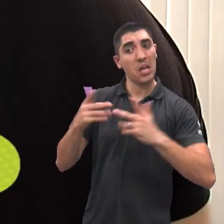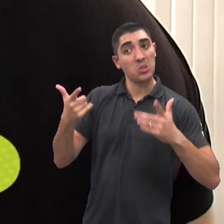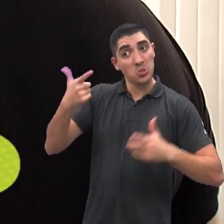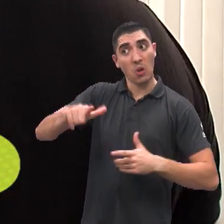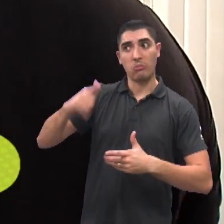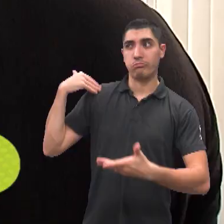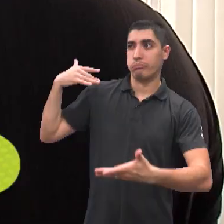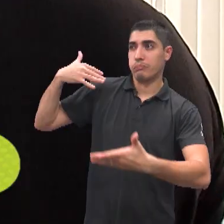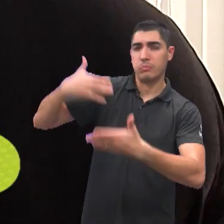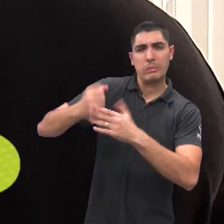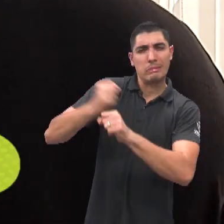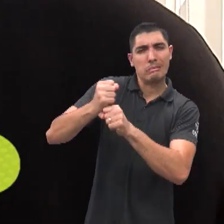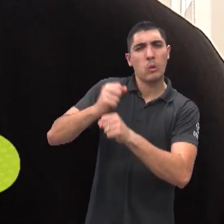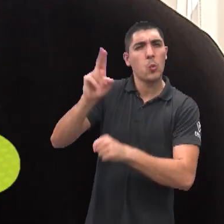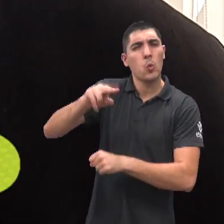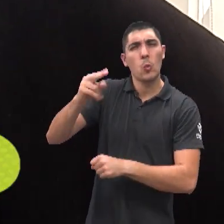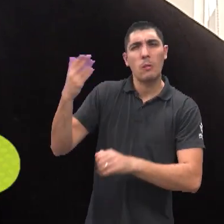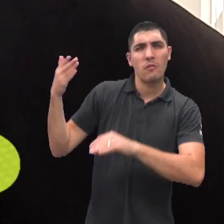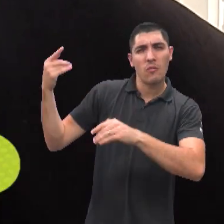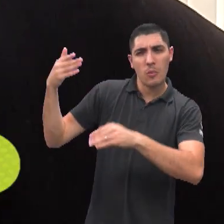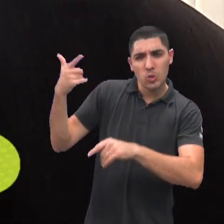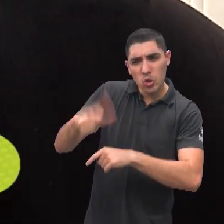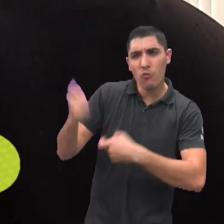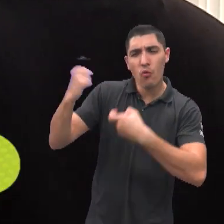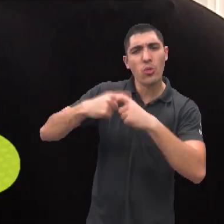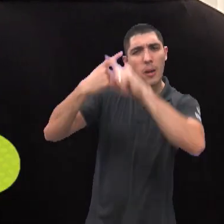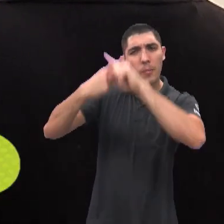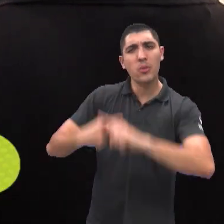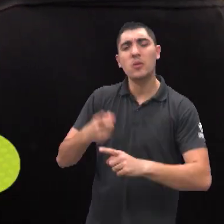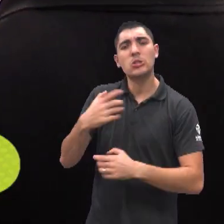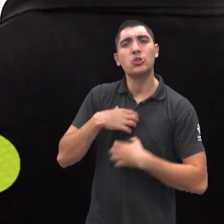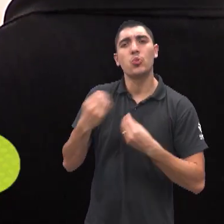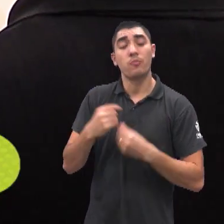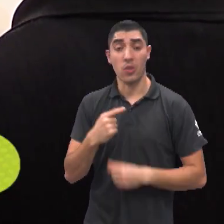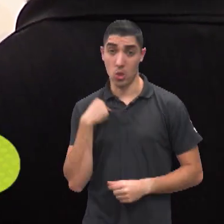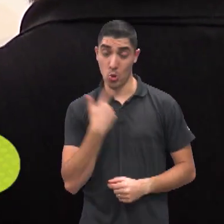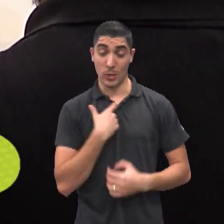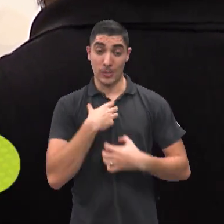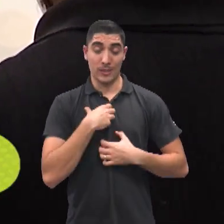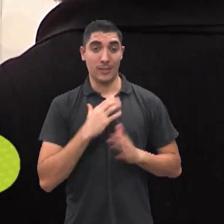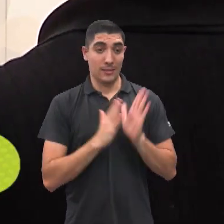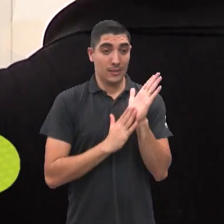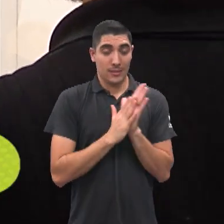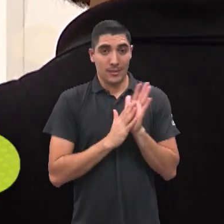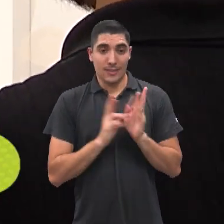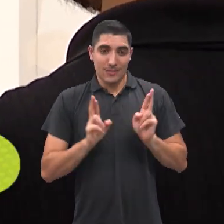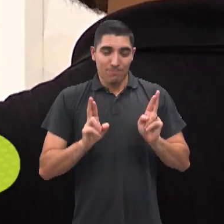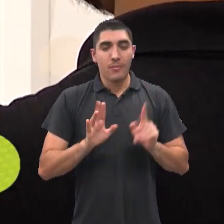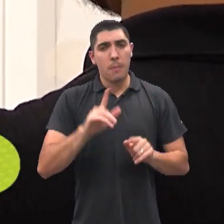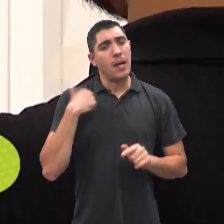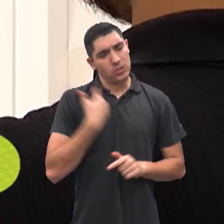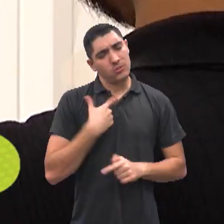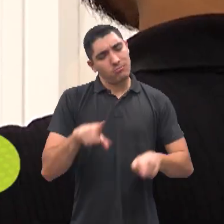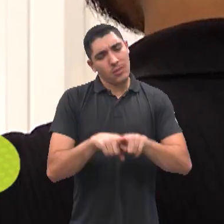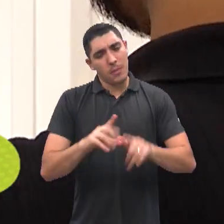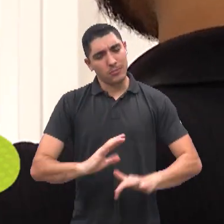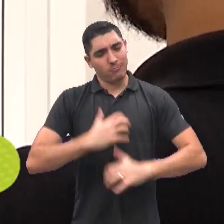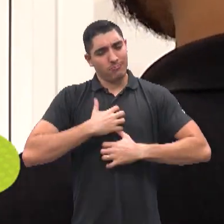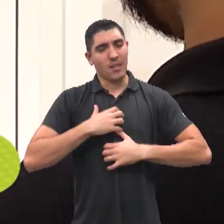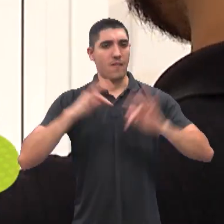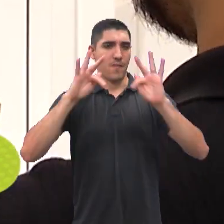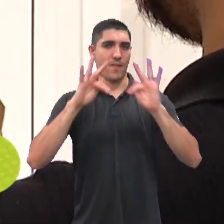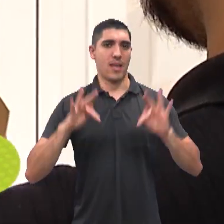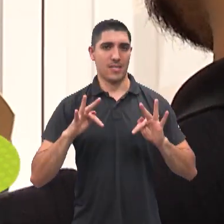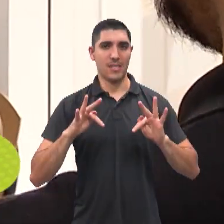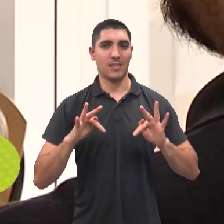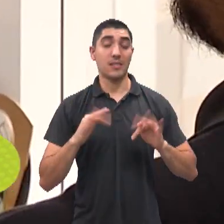para nós aqui é um grande frio na barriga, mas ao mesmo tempo é um momento de muita felicidade. Como você muito bem disse, abriu a matéria dizendo